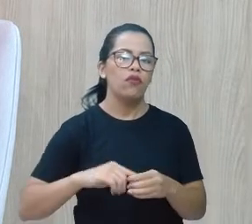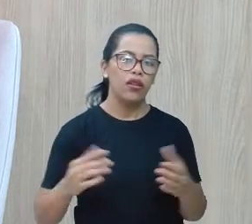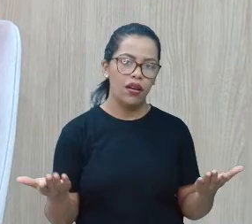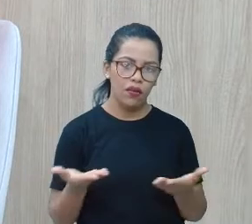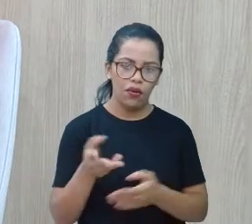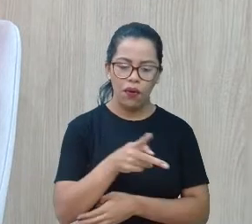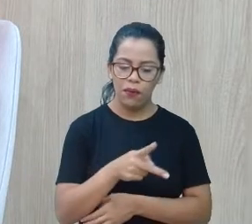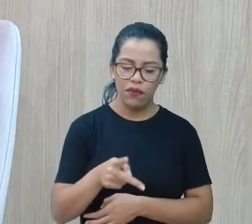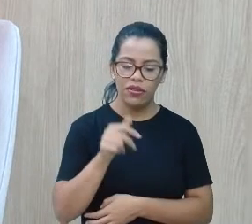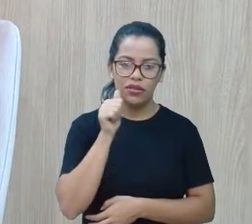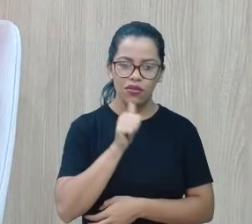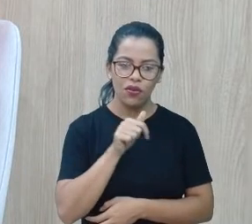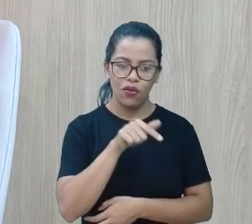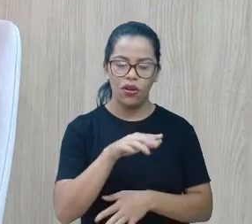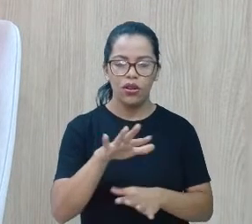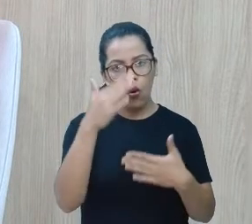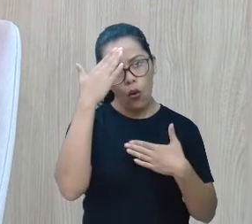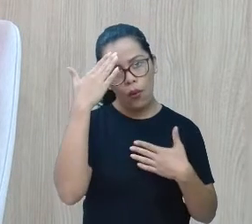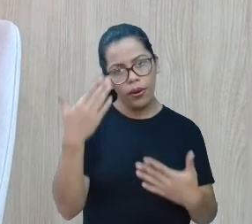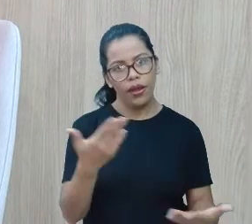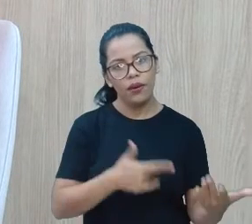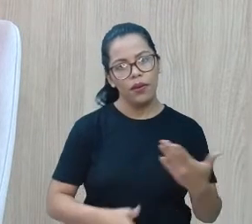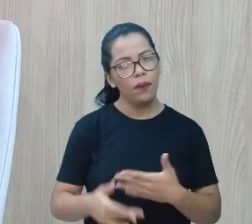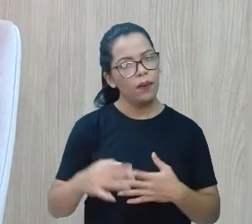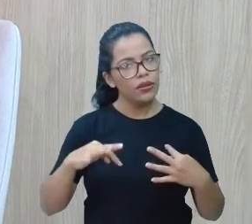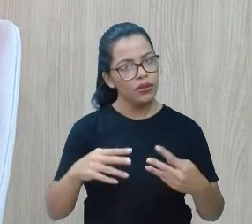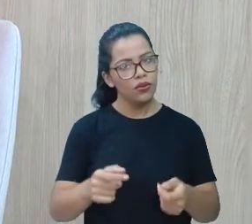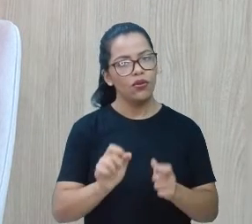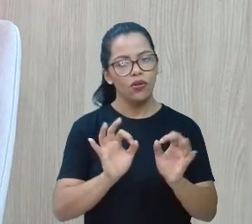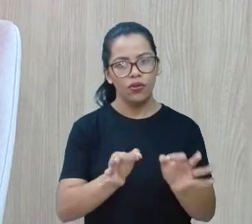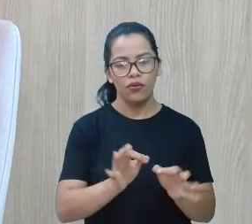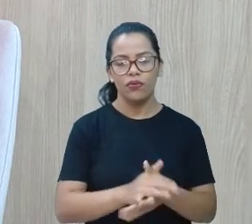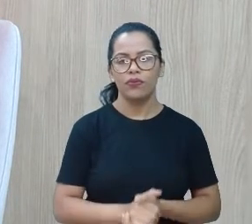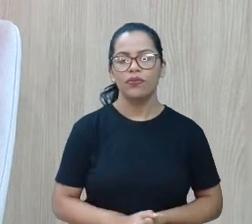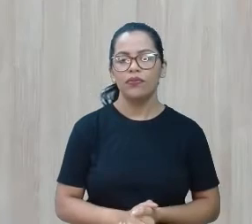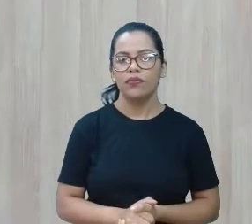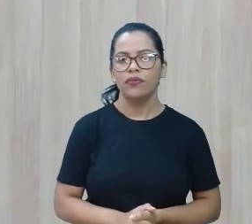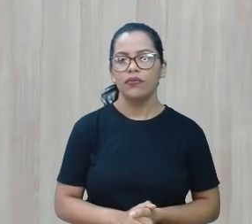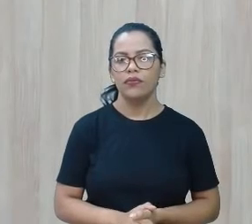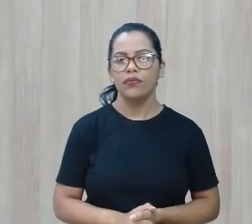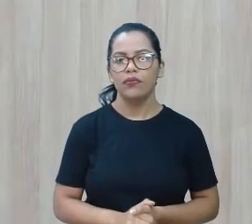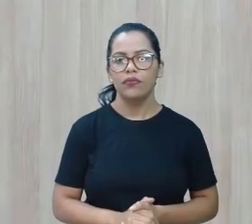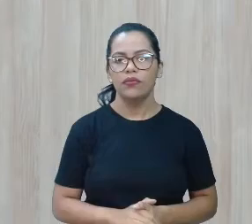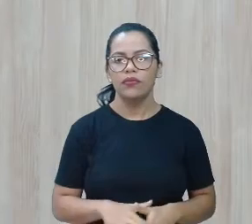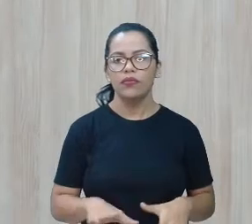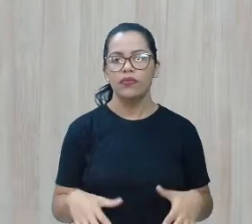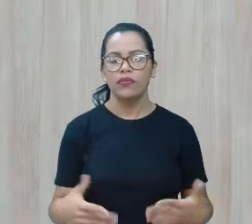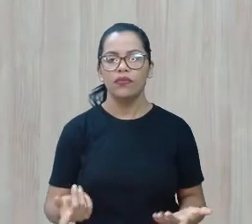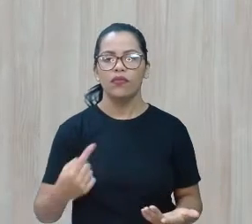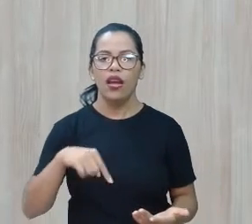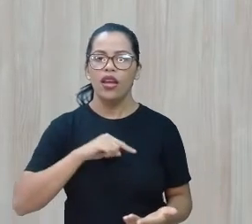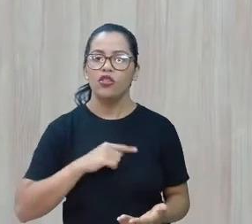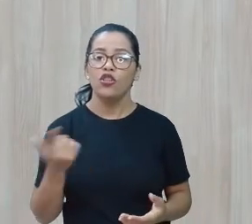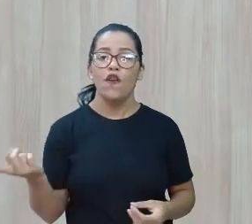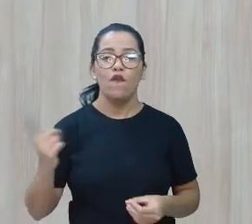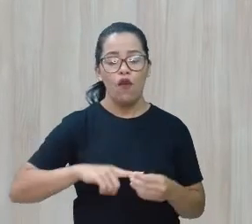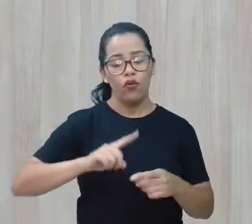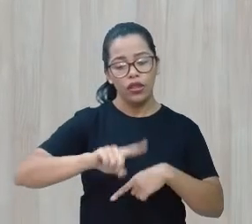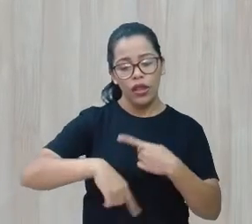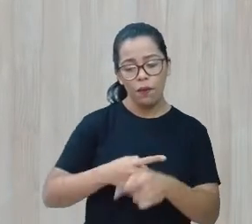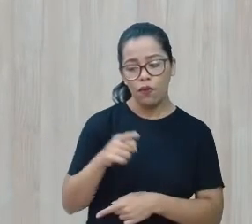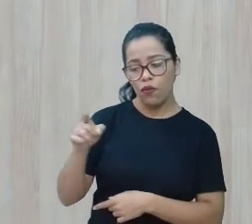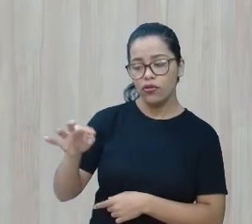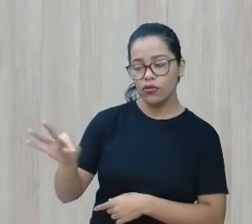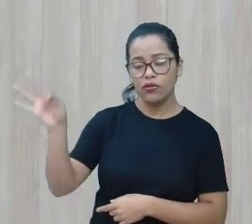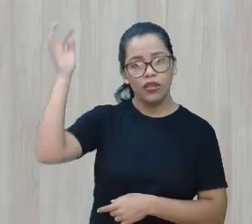Briane e muito obrigado pela participação de hoje. Vai lá, Briane. A gente volta rapidinho com a intervenção do Tiago, porque esse pedacinho